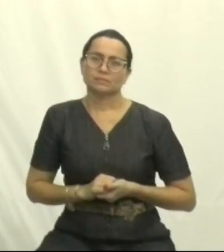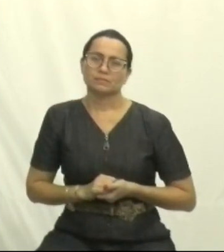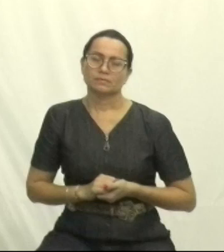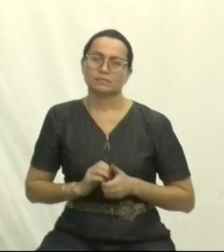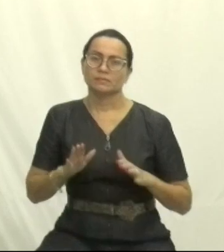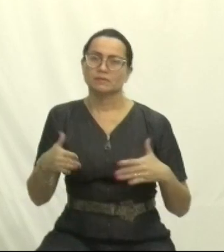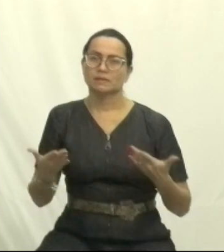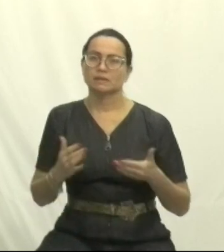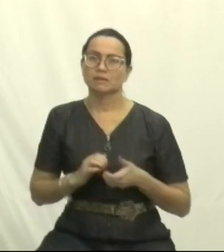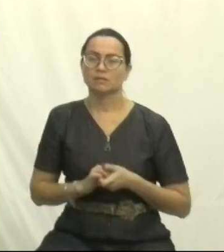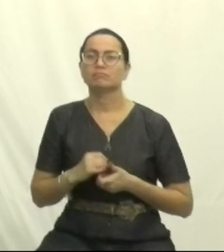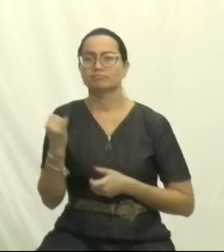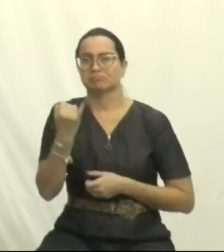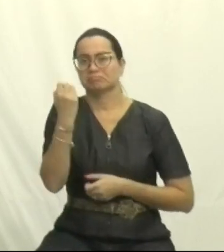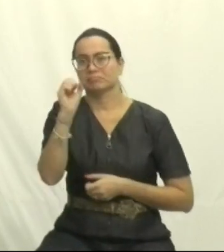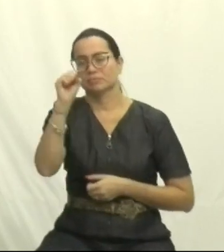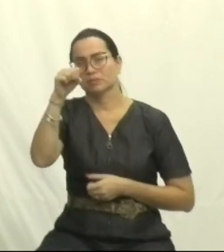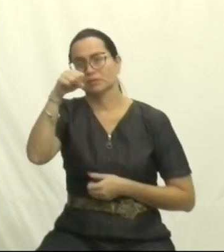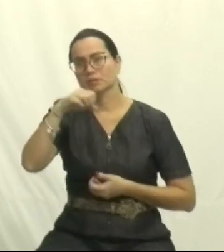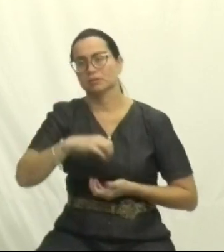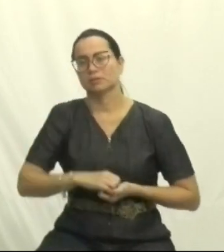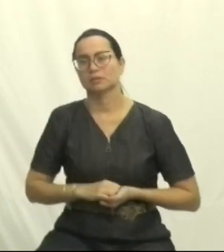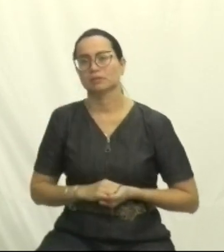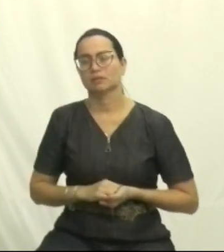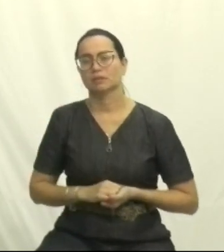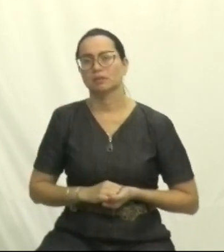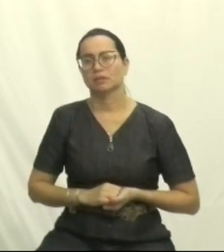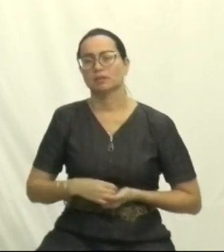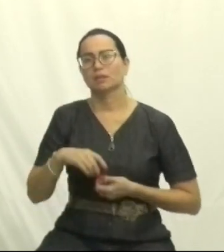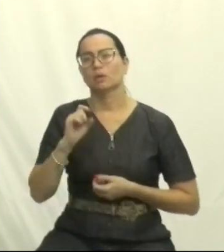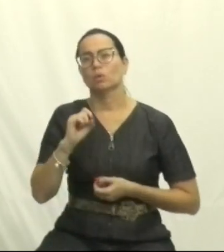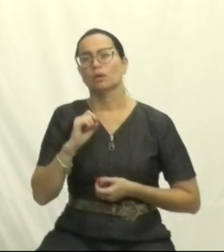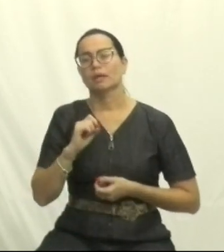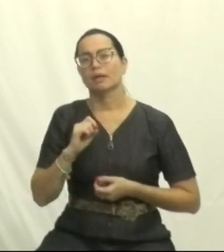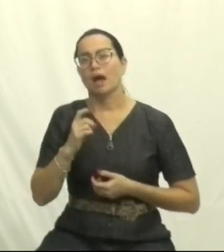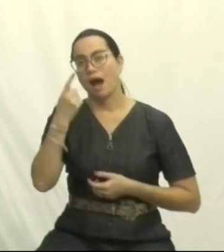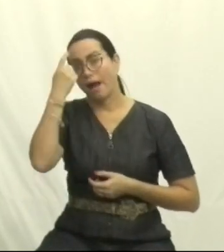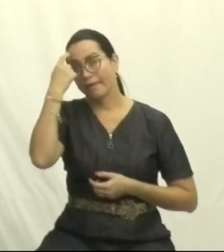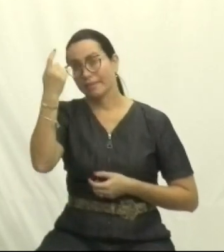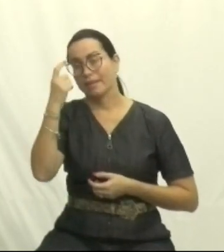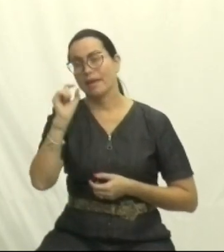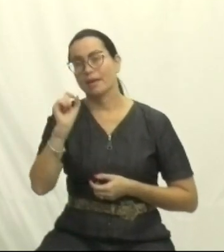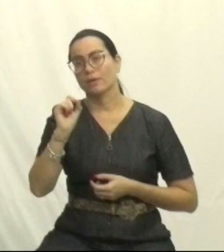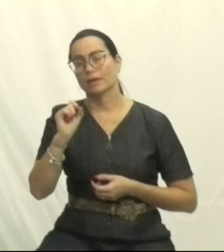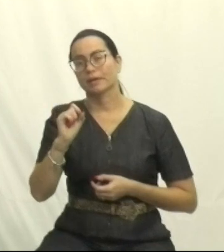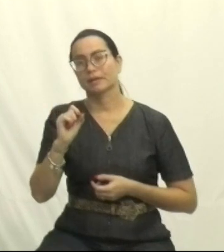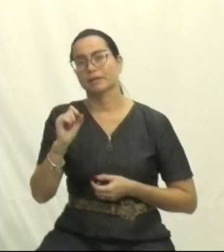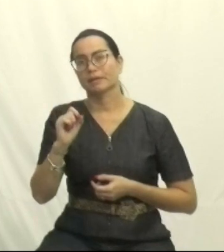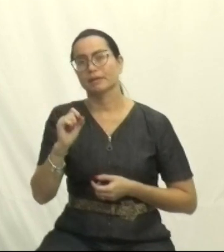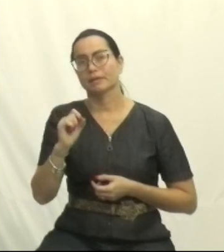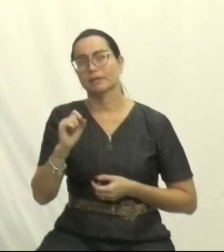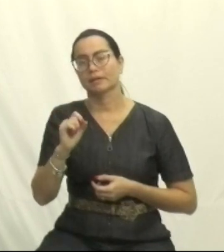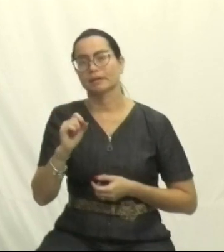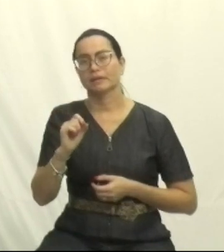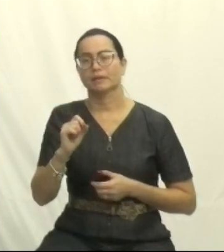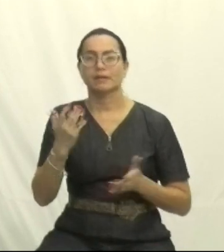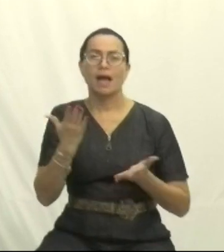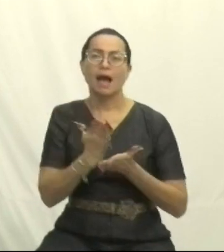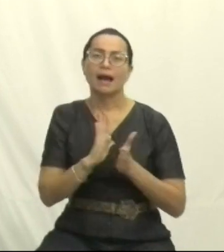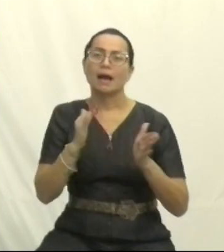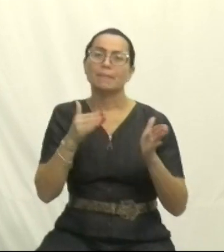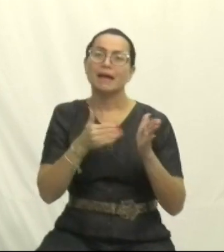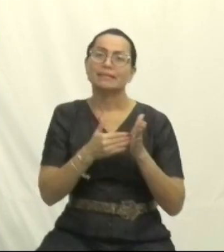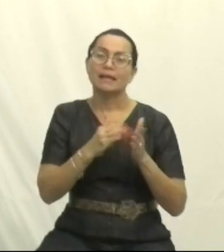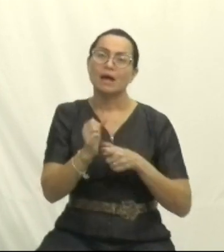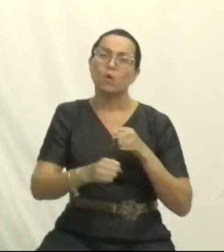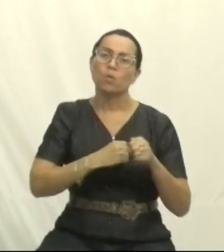Então, é uma demanda importante, que, na verdade, a ideia é que ela fique concluída até o final de